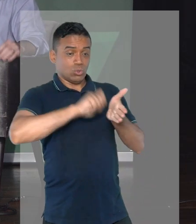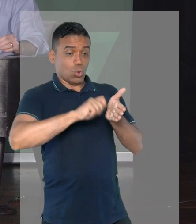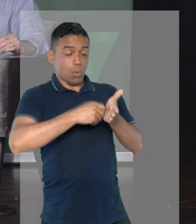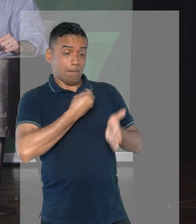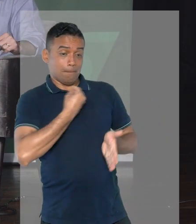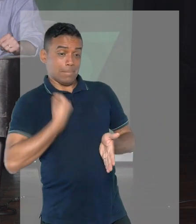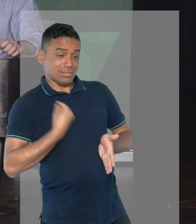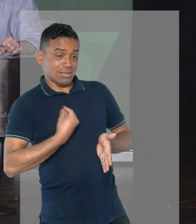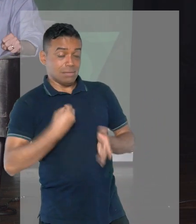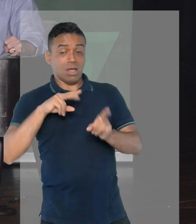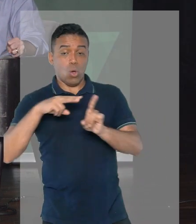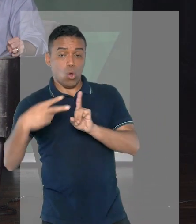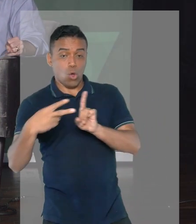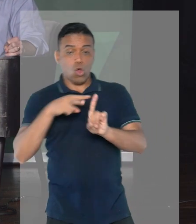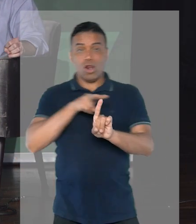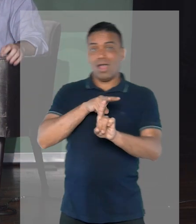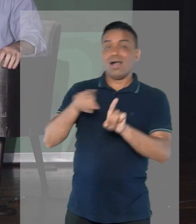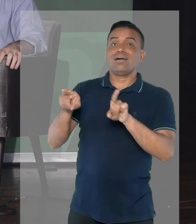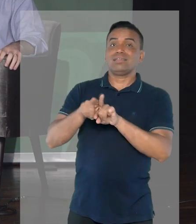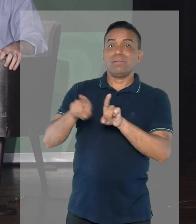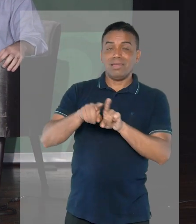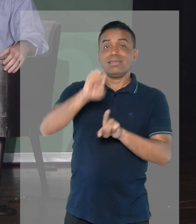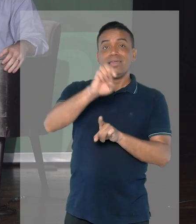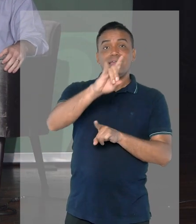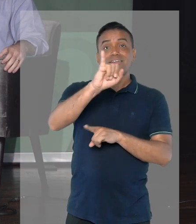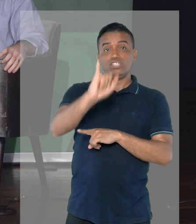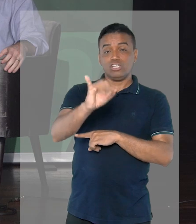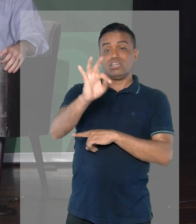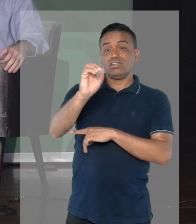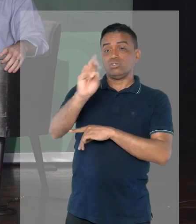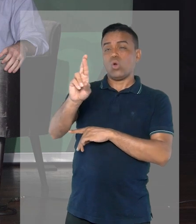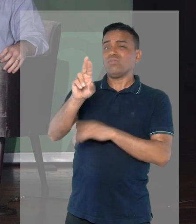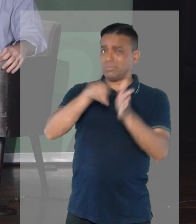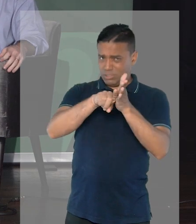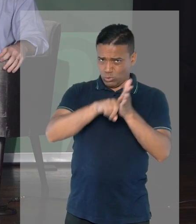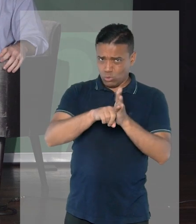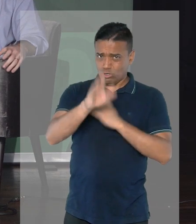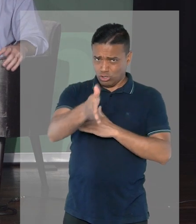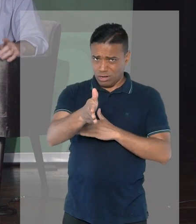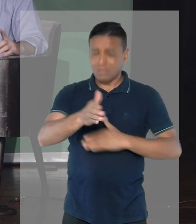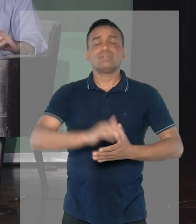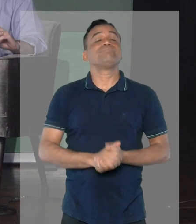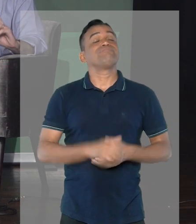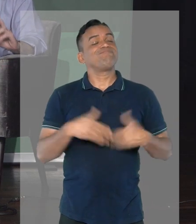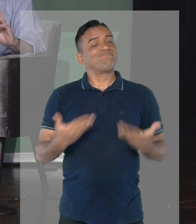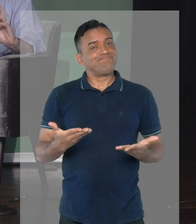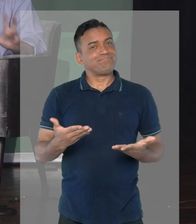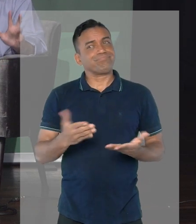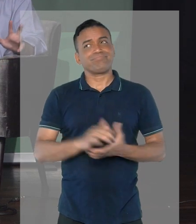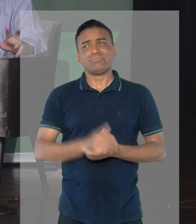deve ter esse olhar também, né? Por parte dos editores. Você chegou a pesquisar a respeito? Então, acho que um